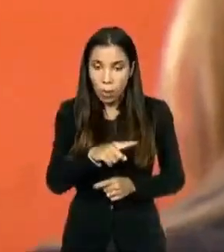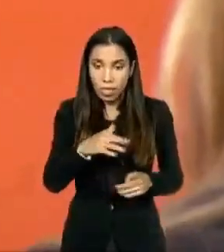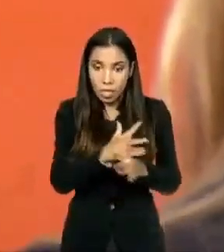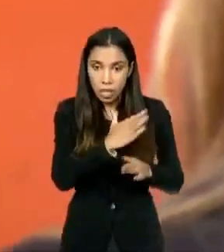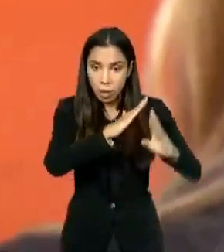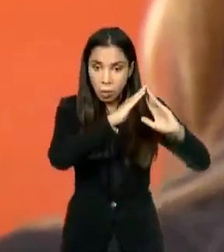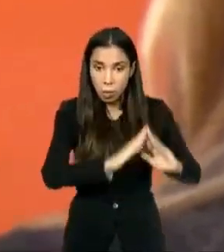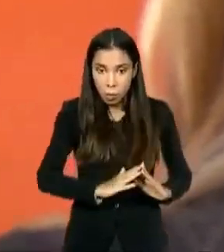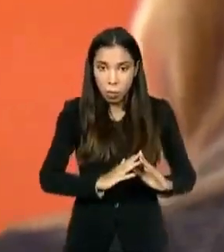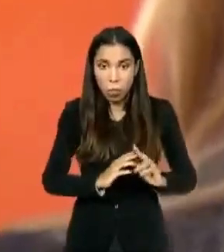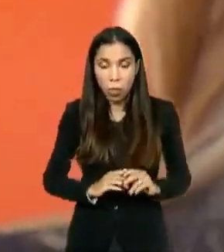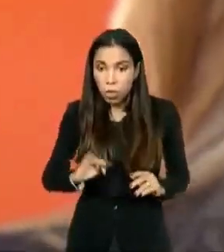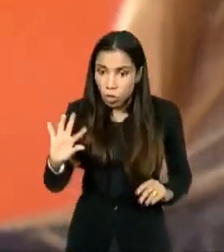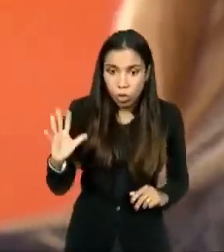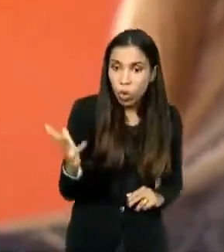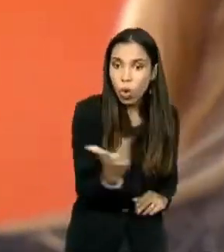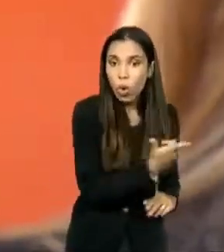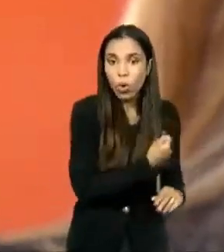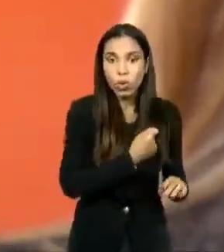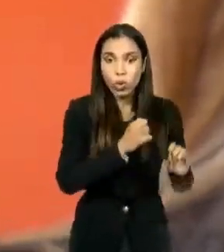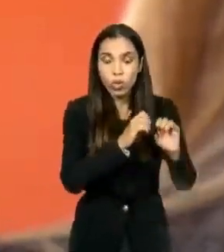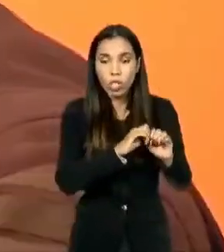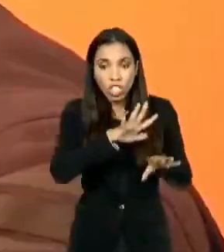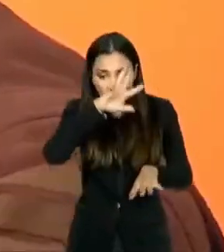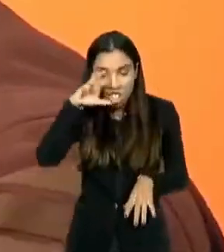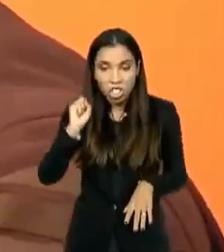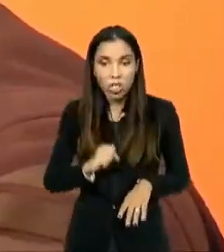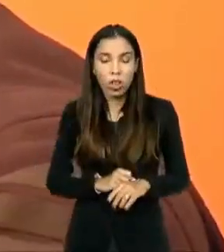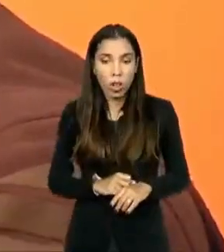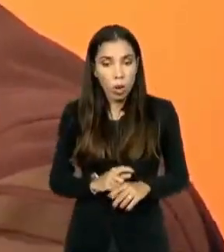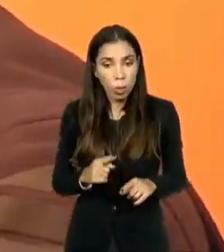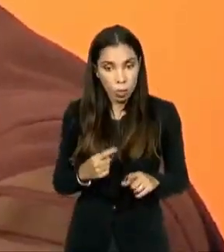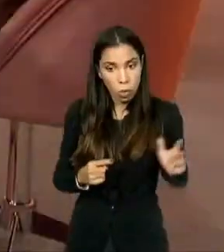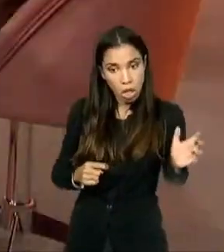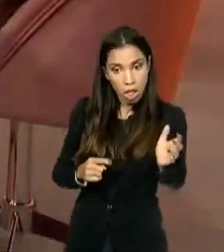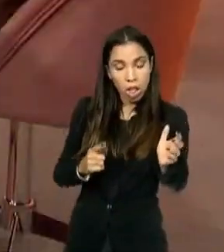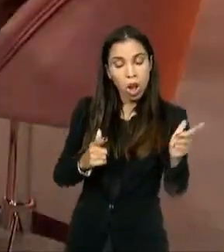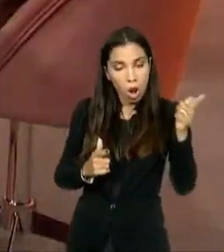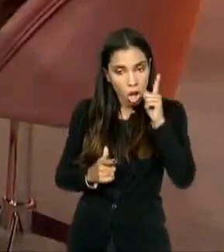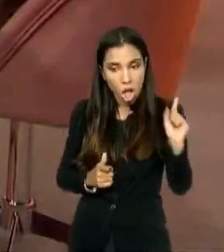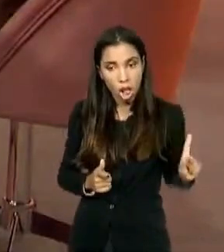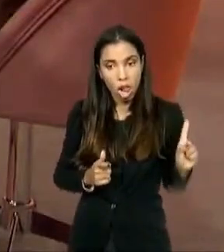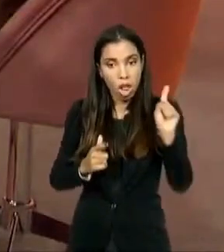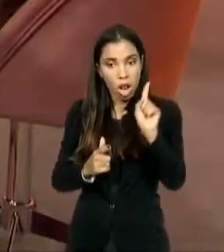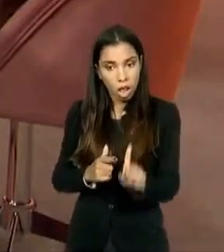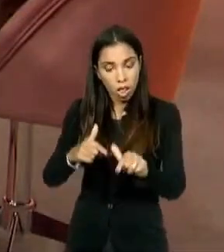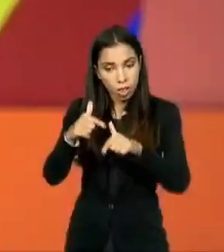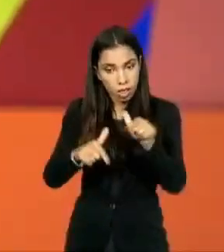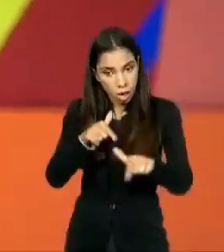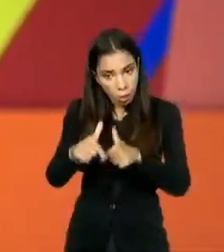e constrói a cidade toda e deixa ela cheirosinha para a classe média trabalhar. Então, isso é importante